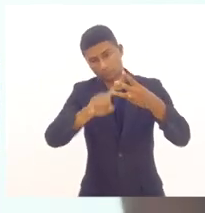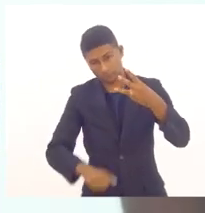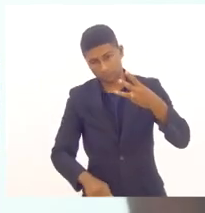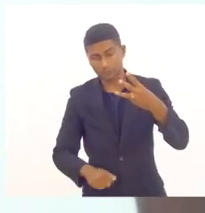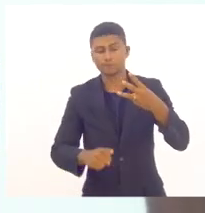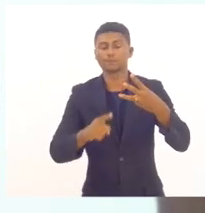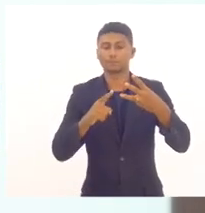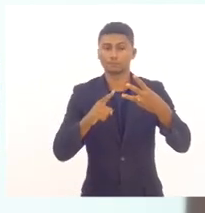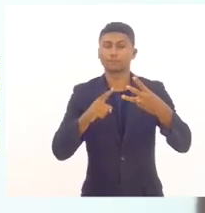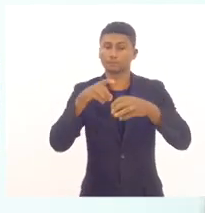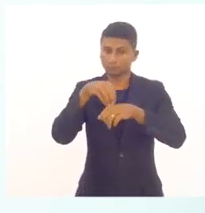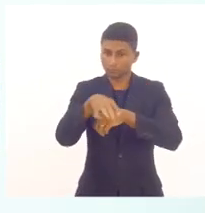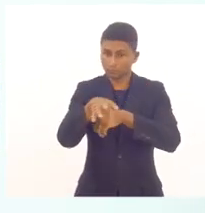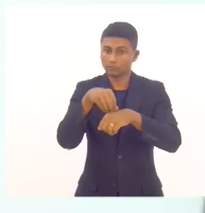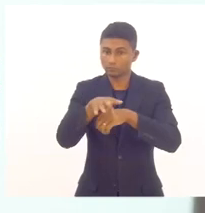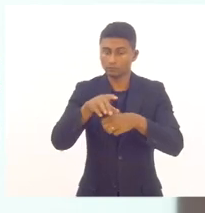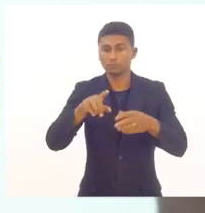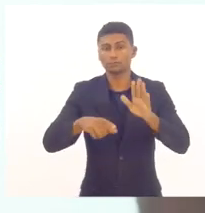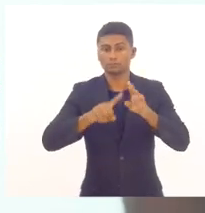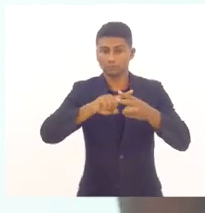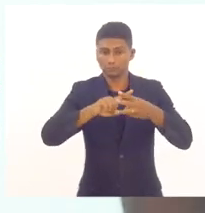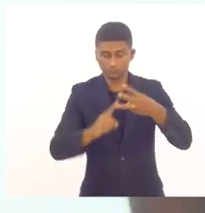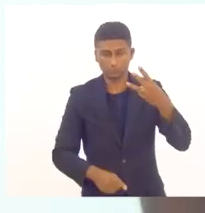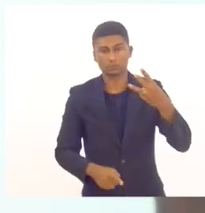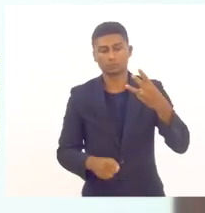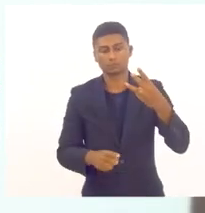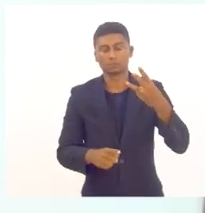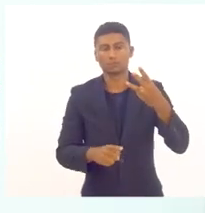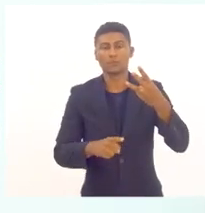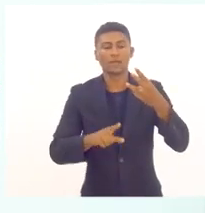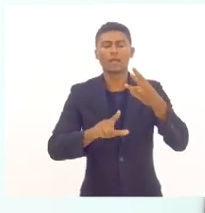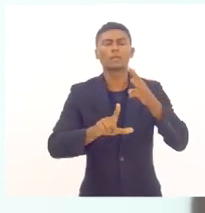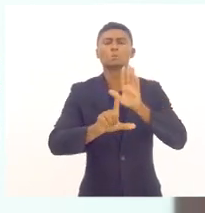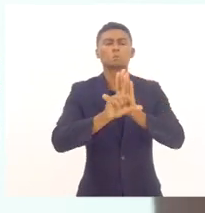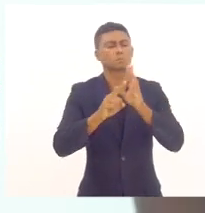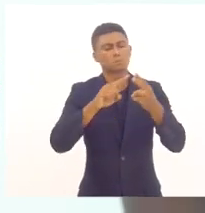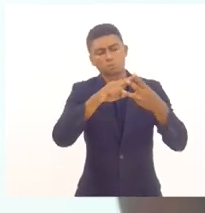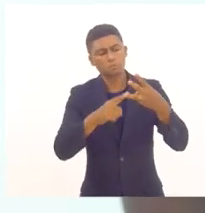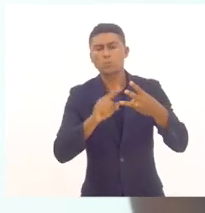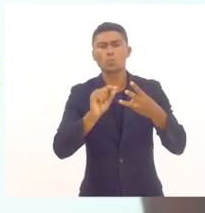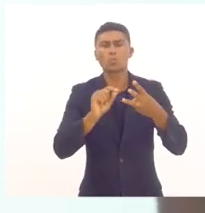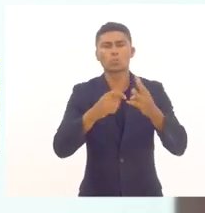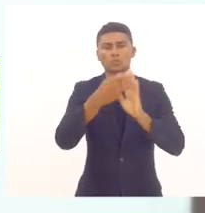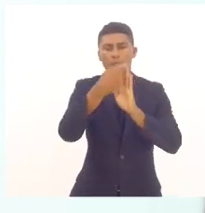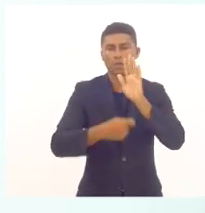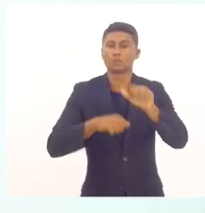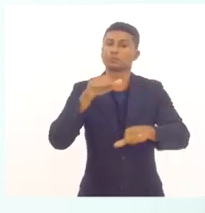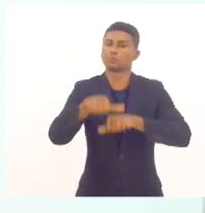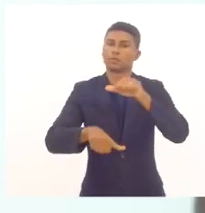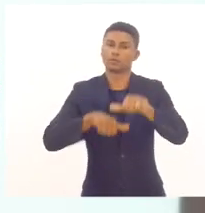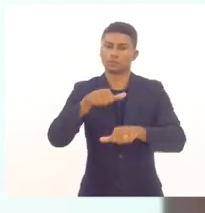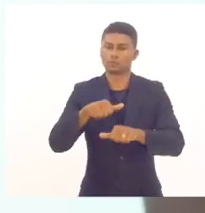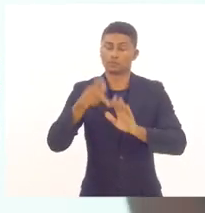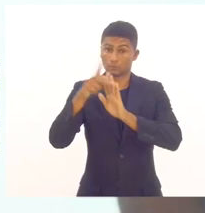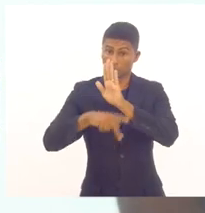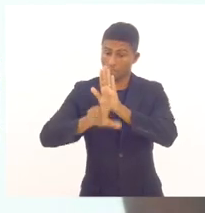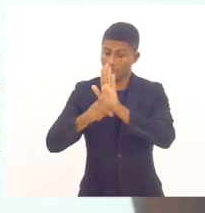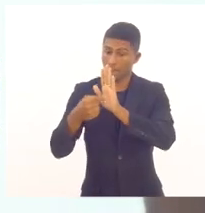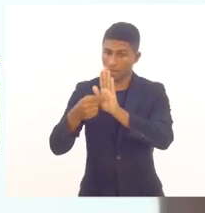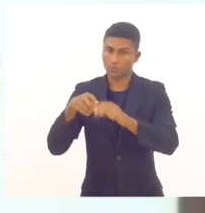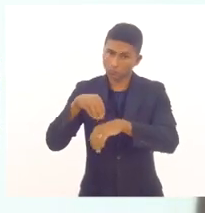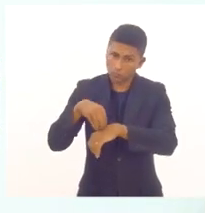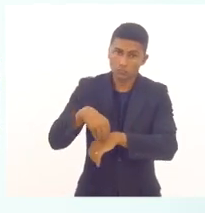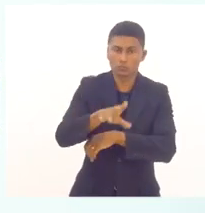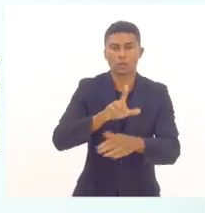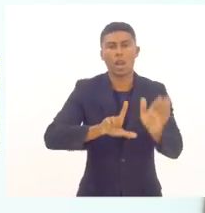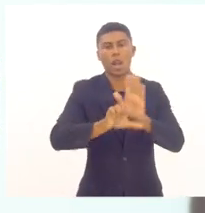sendo sugeridas alteração do texto. Nós, com essa PL, sugerimos alteração no texto de